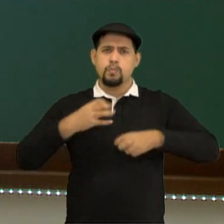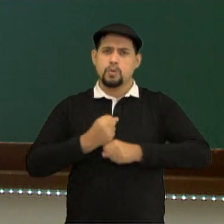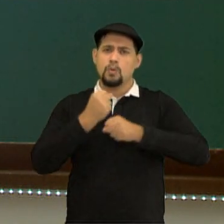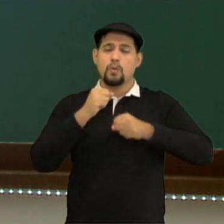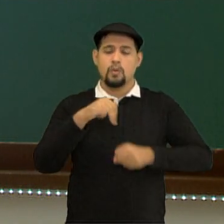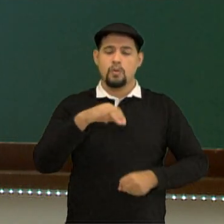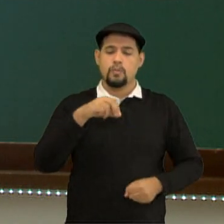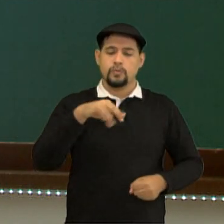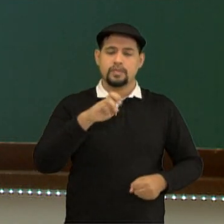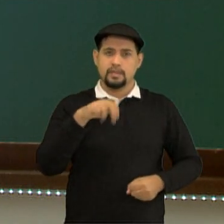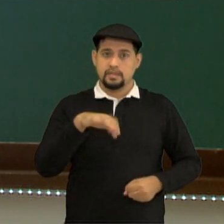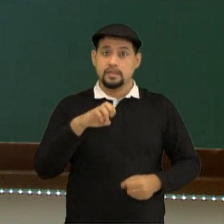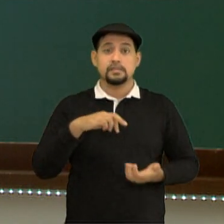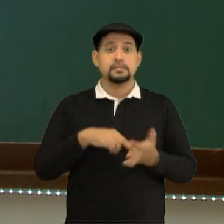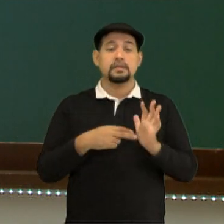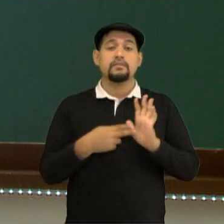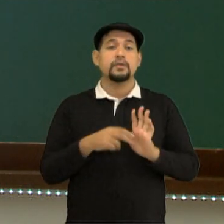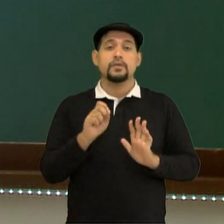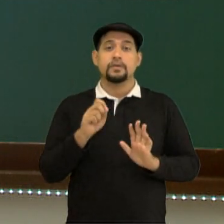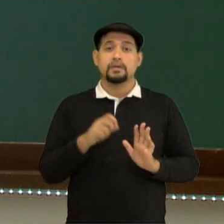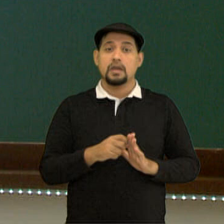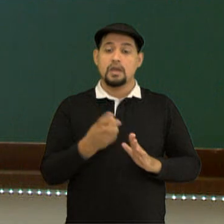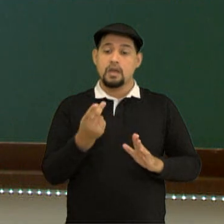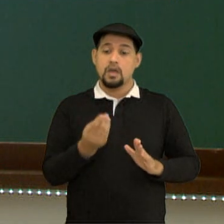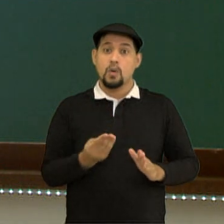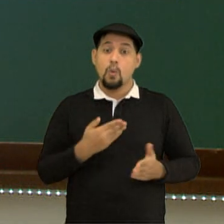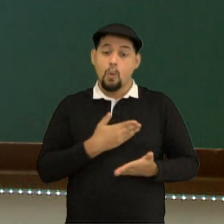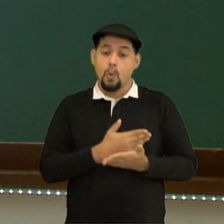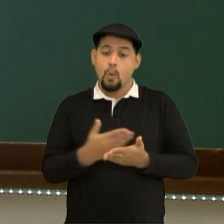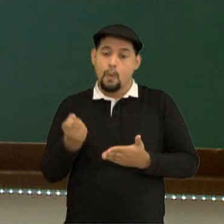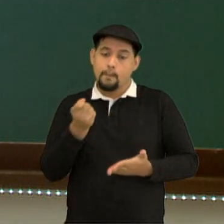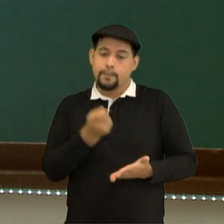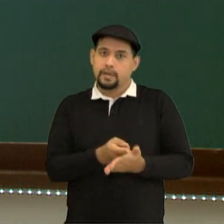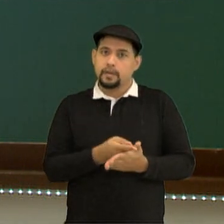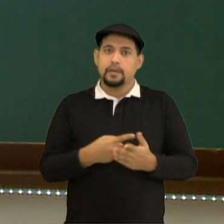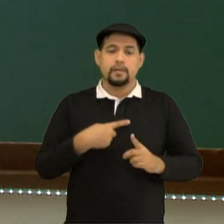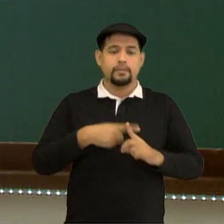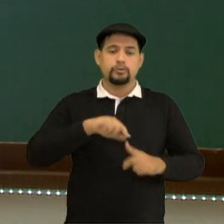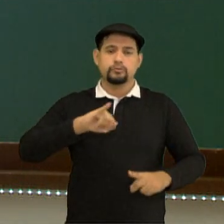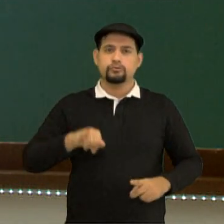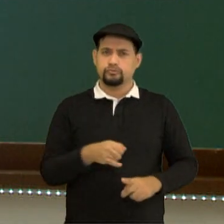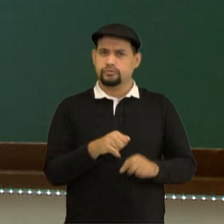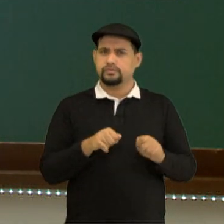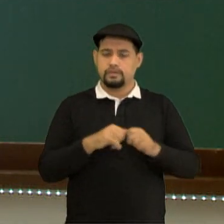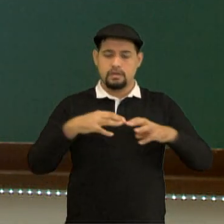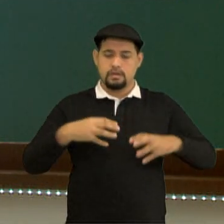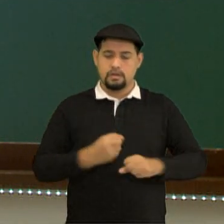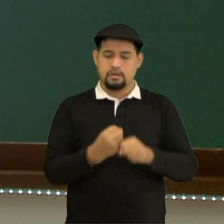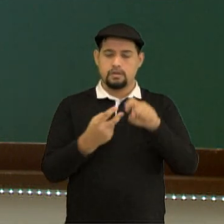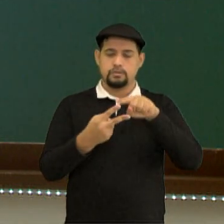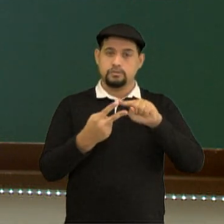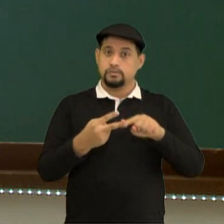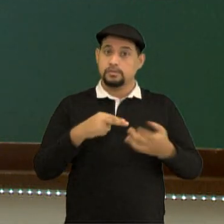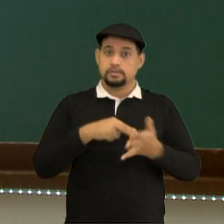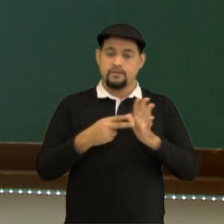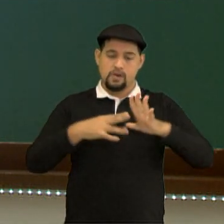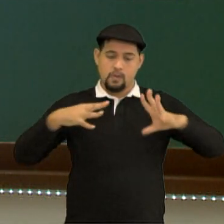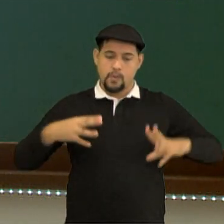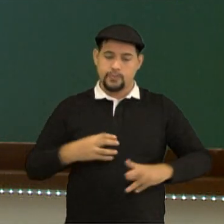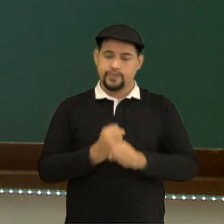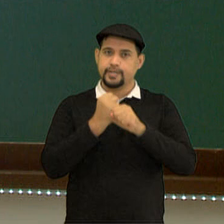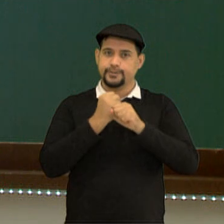é o capital que eu começo a aplicar, mais o juro produzido. A soma dos dois vai dar o